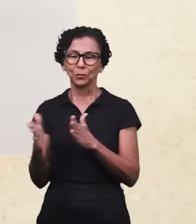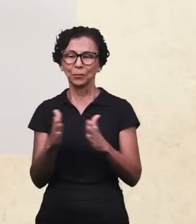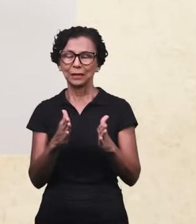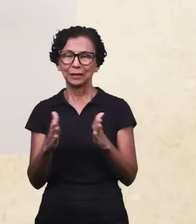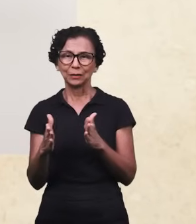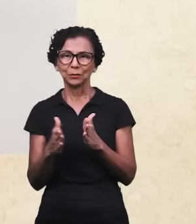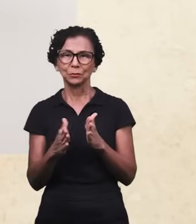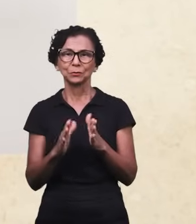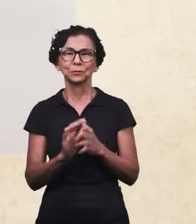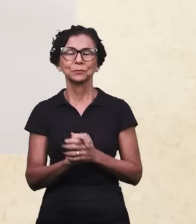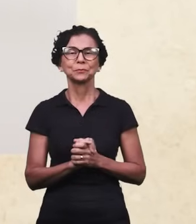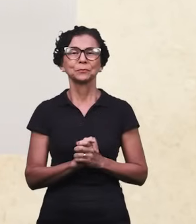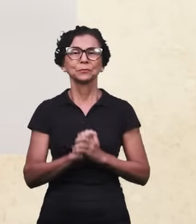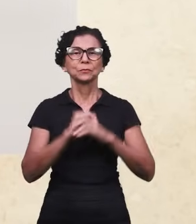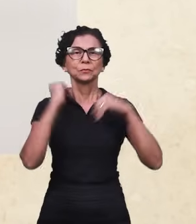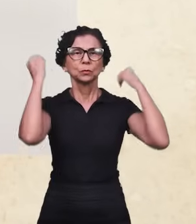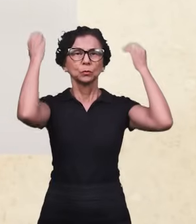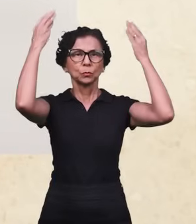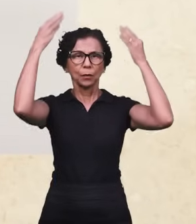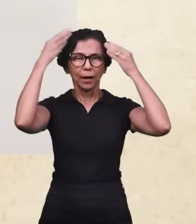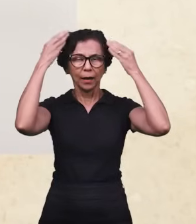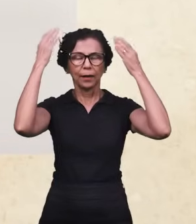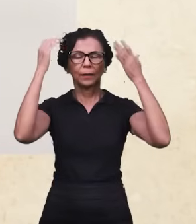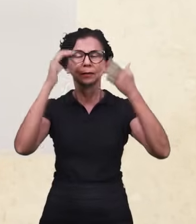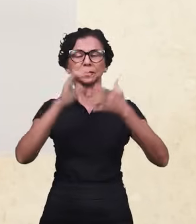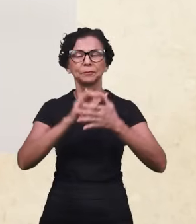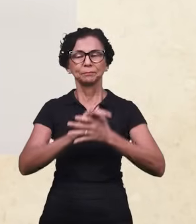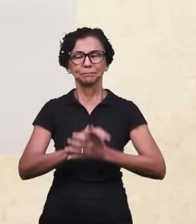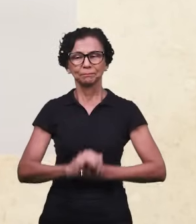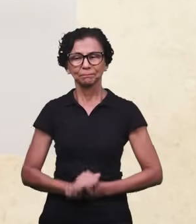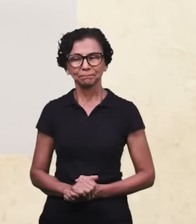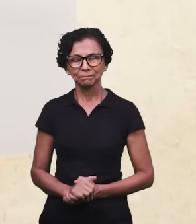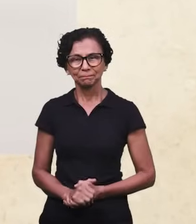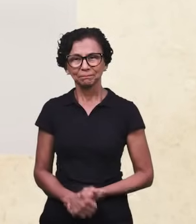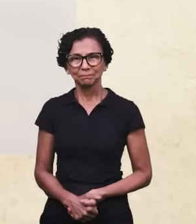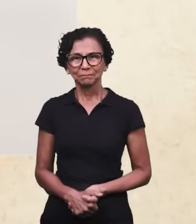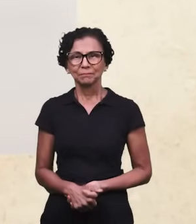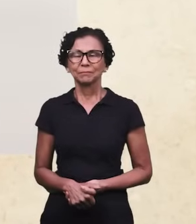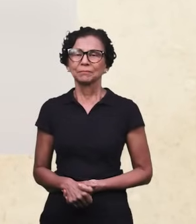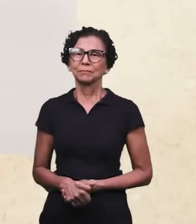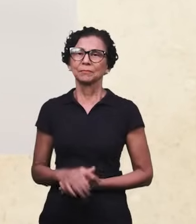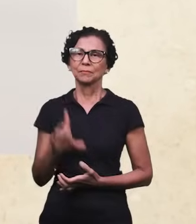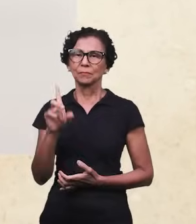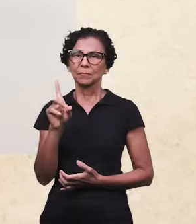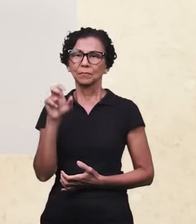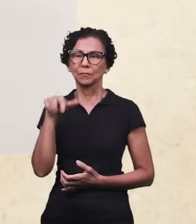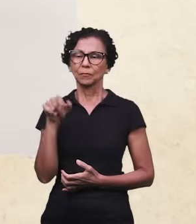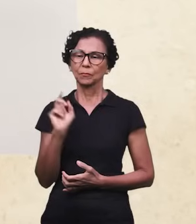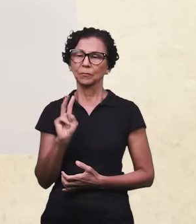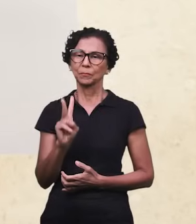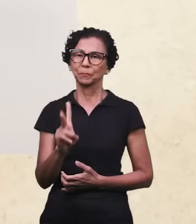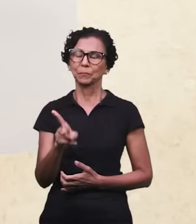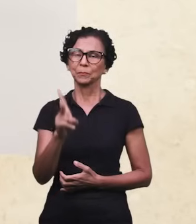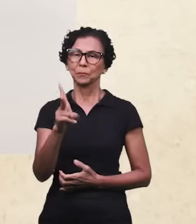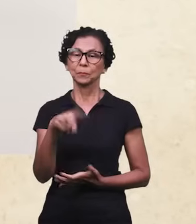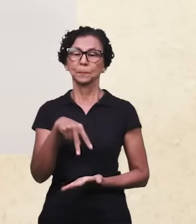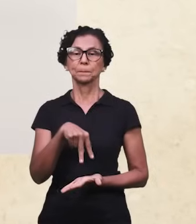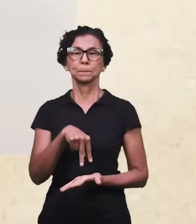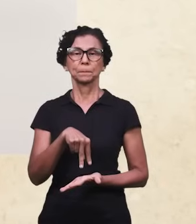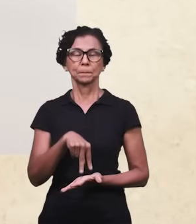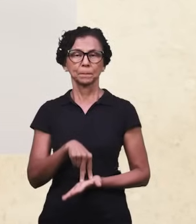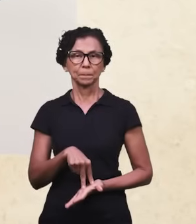Daniel continuou. Não importa aonde você esteja, mas que você